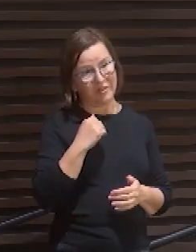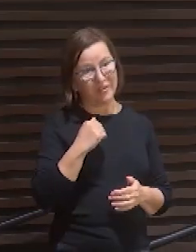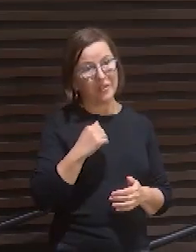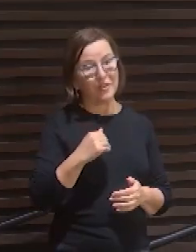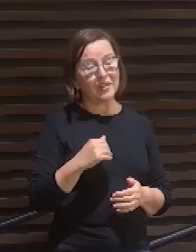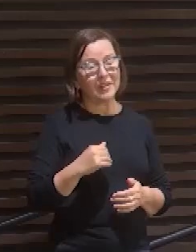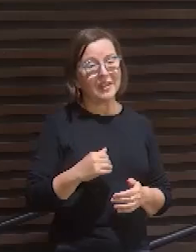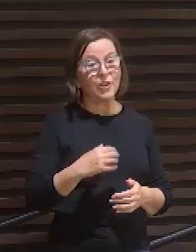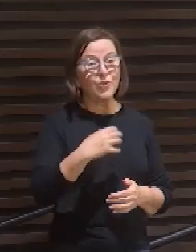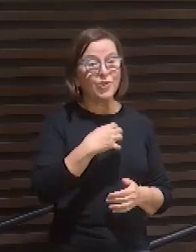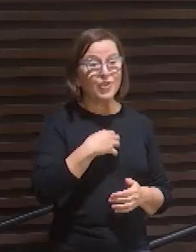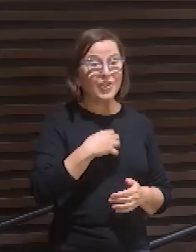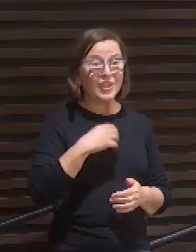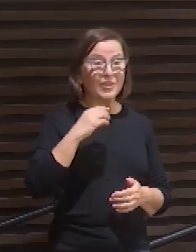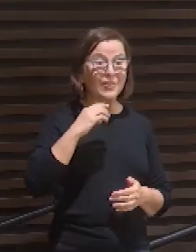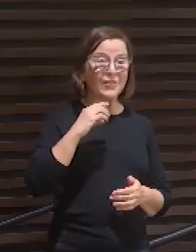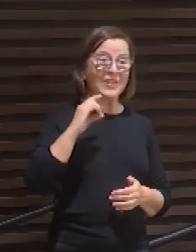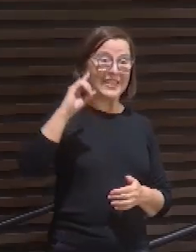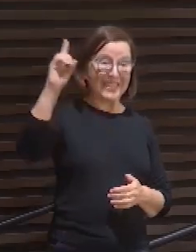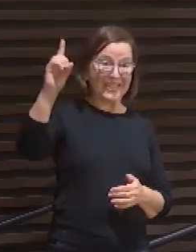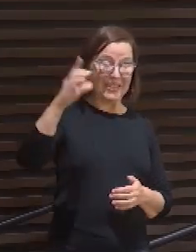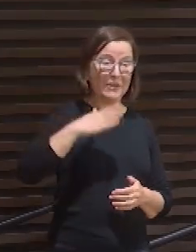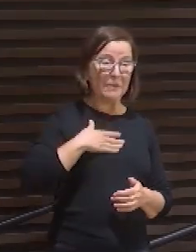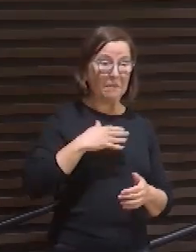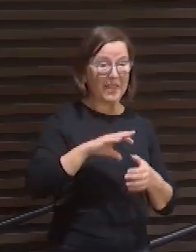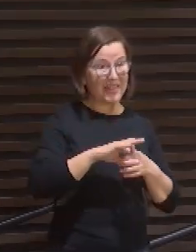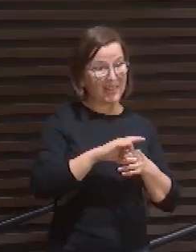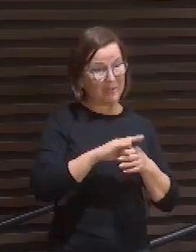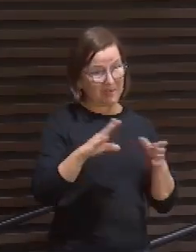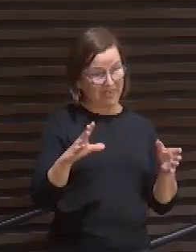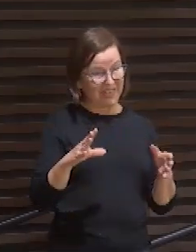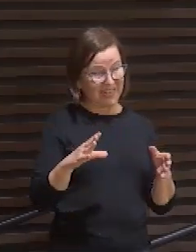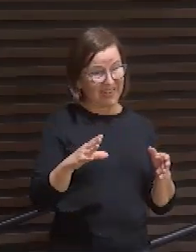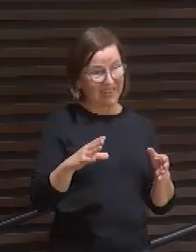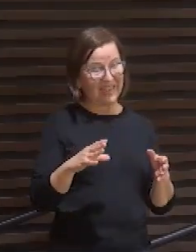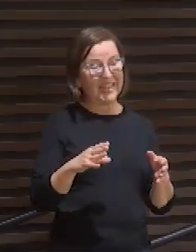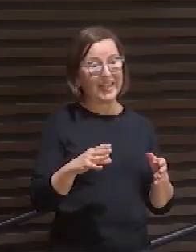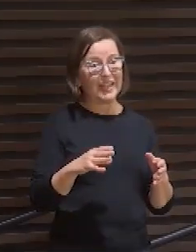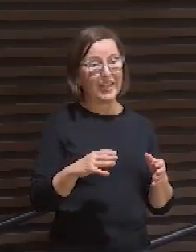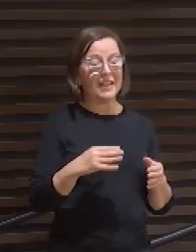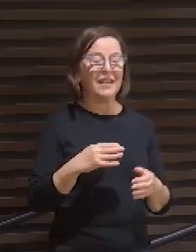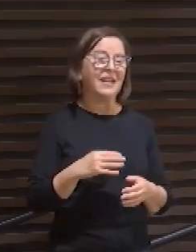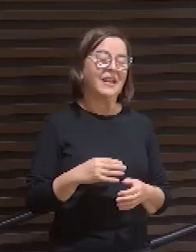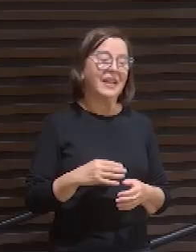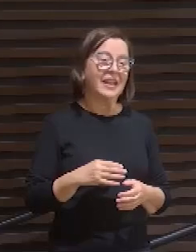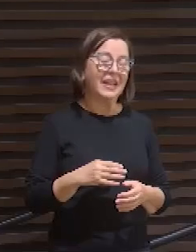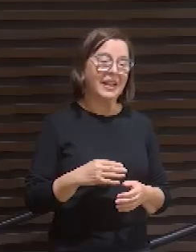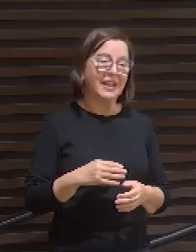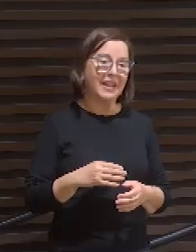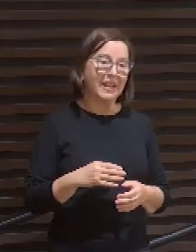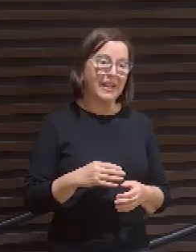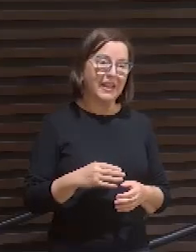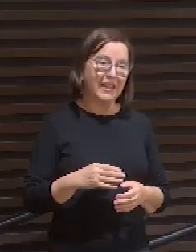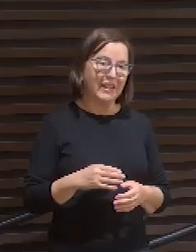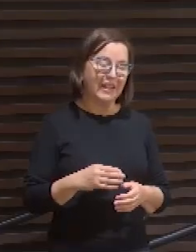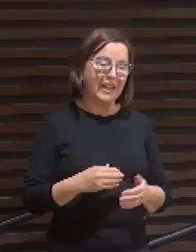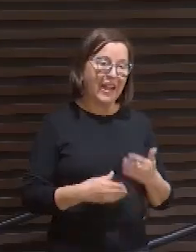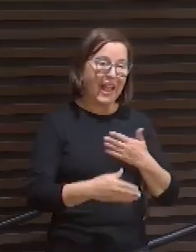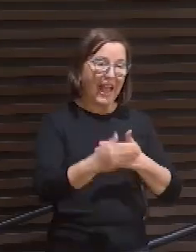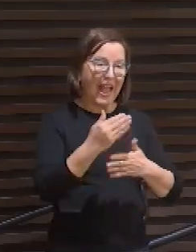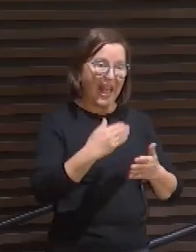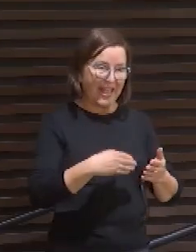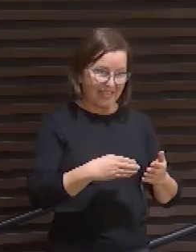é pela morte, pela identificação com o nosso substituto na sua